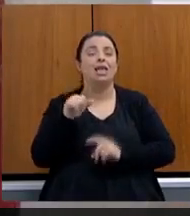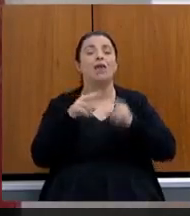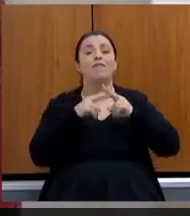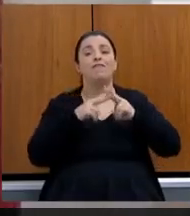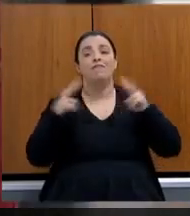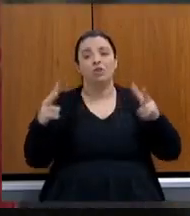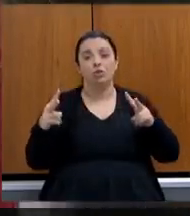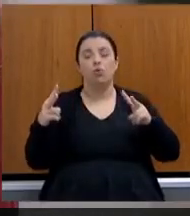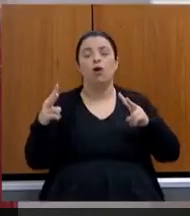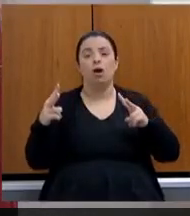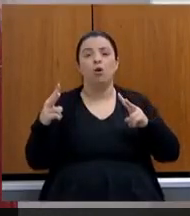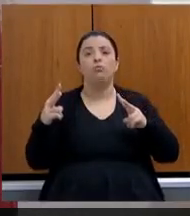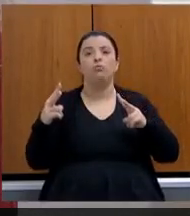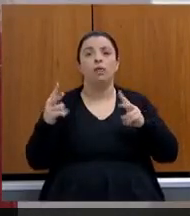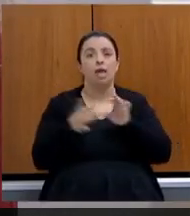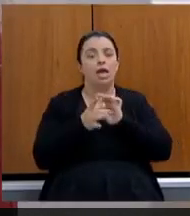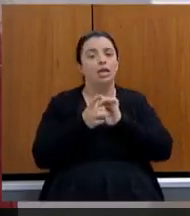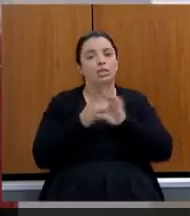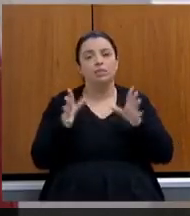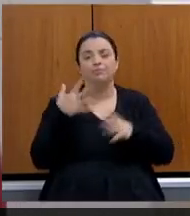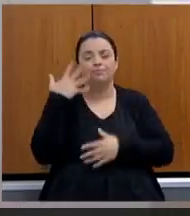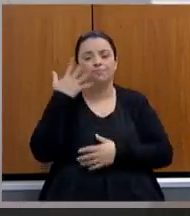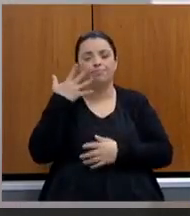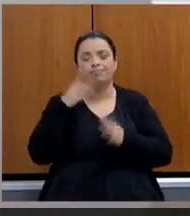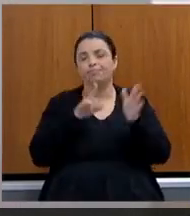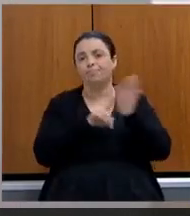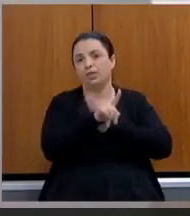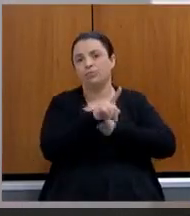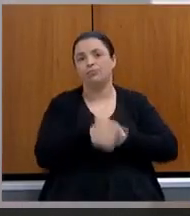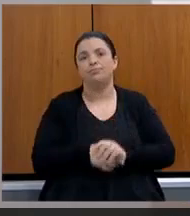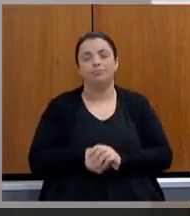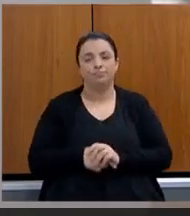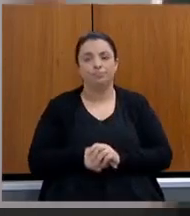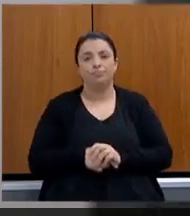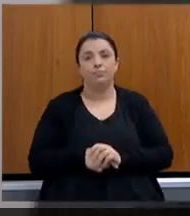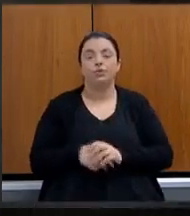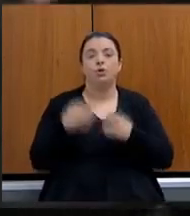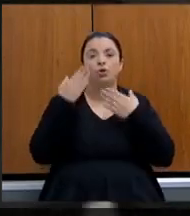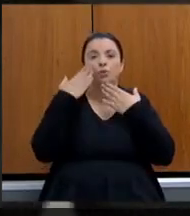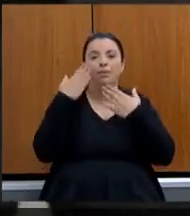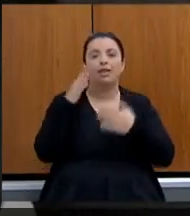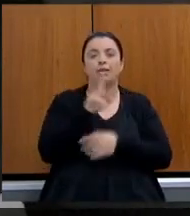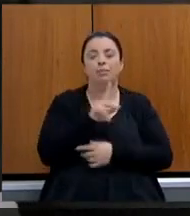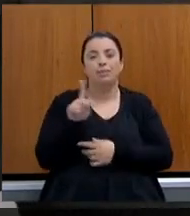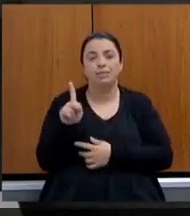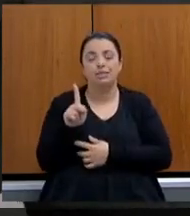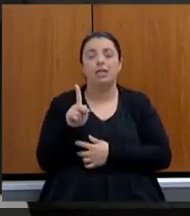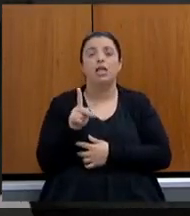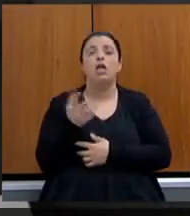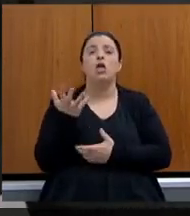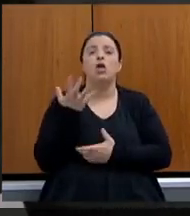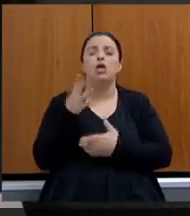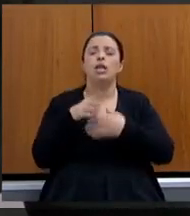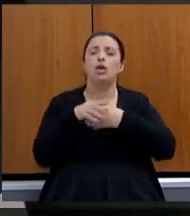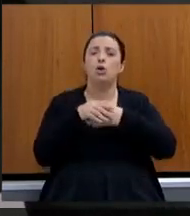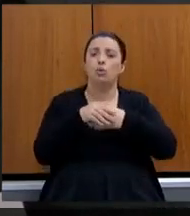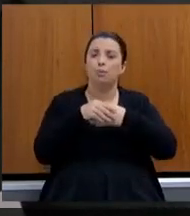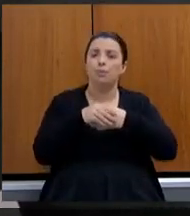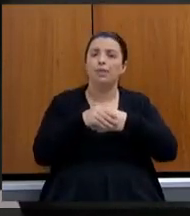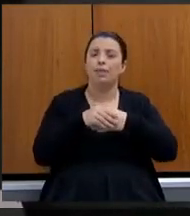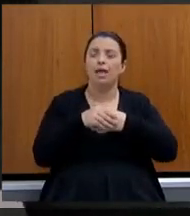tem a palavra para todas as suas considerações bom obrigada Presidente eu queria cumprimentar